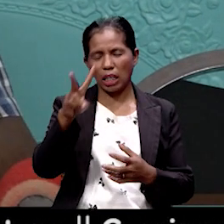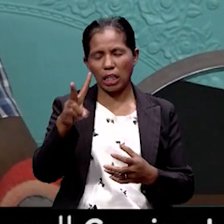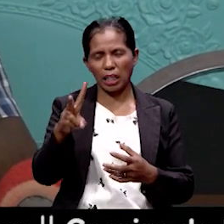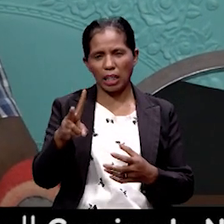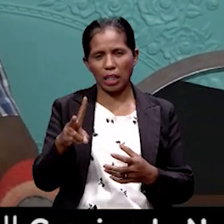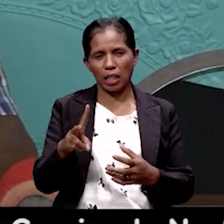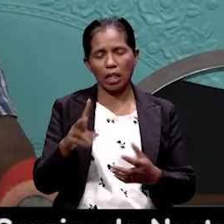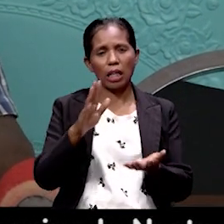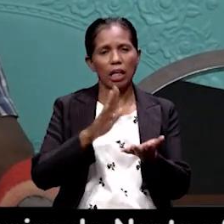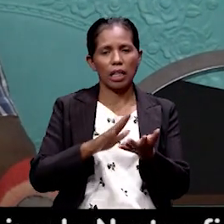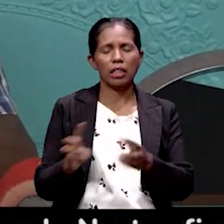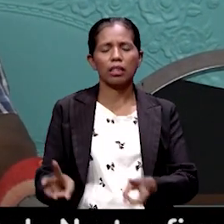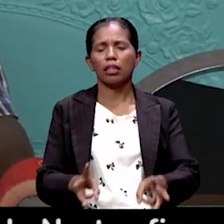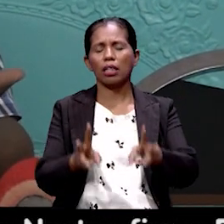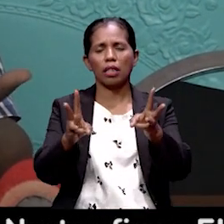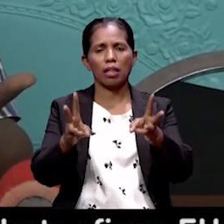-aprendizagem.